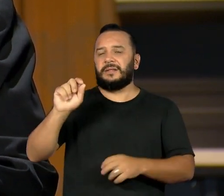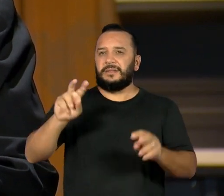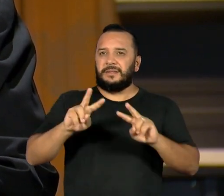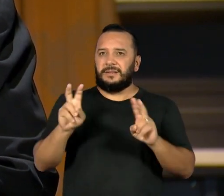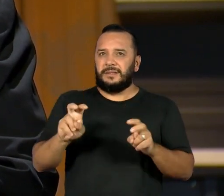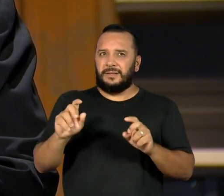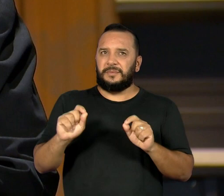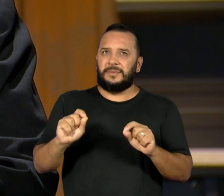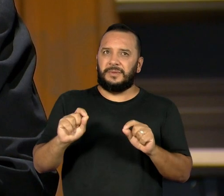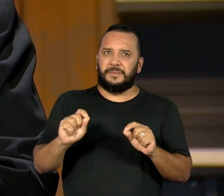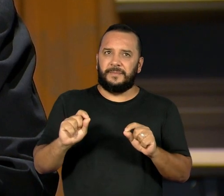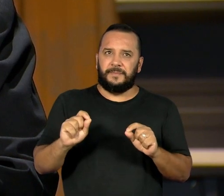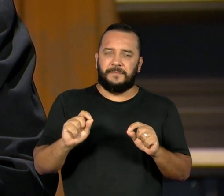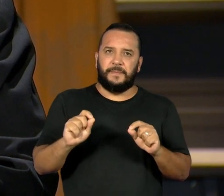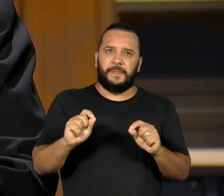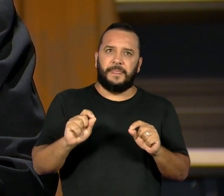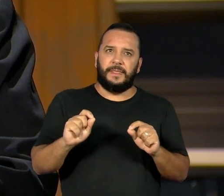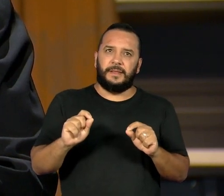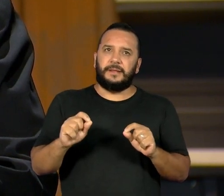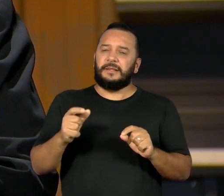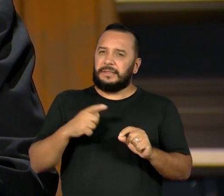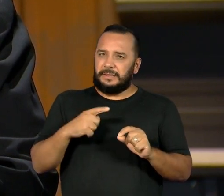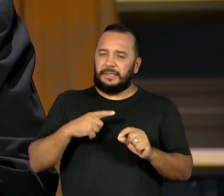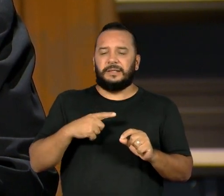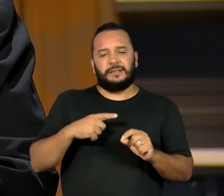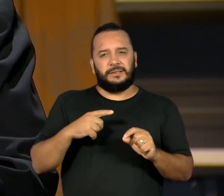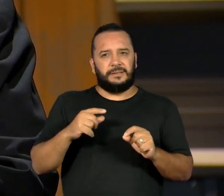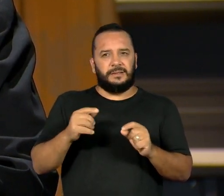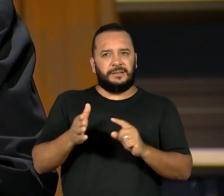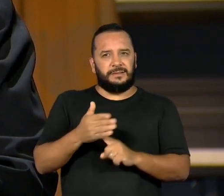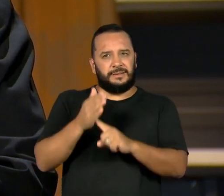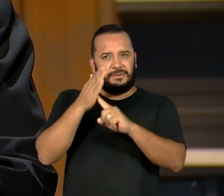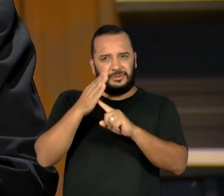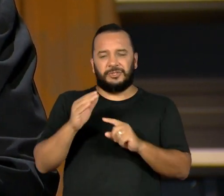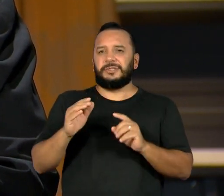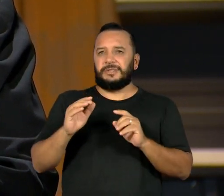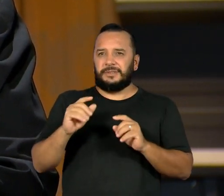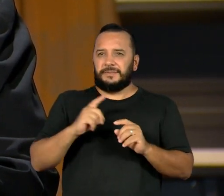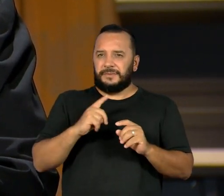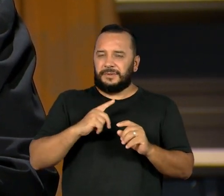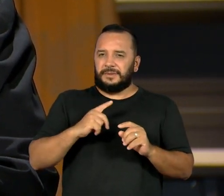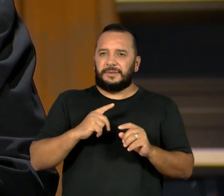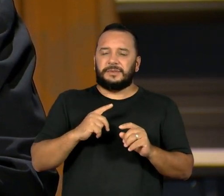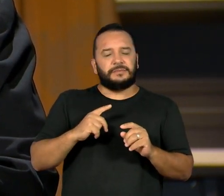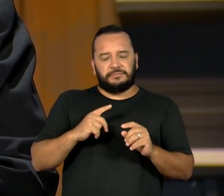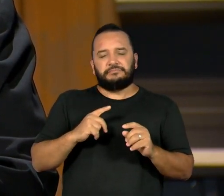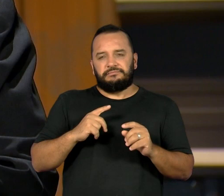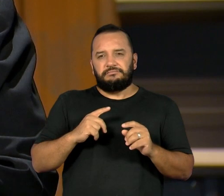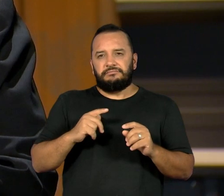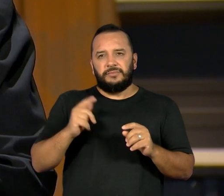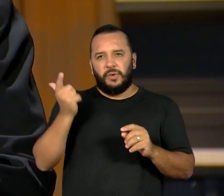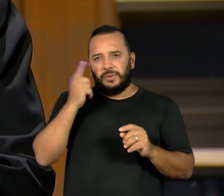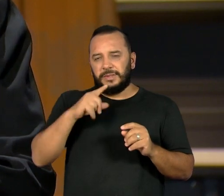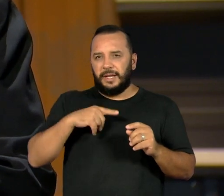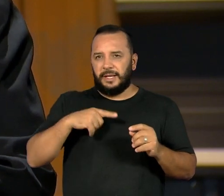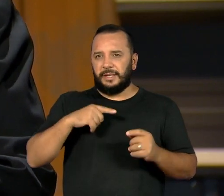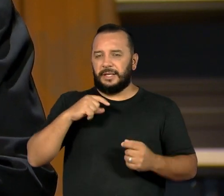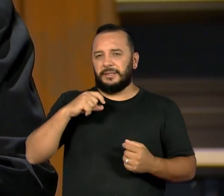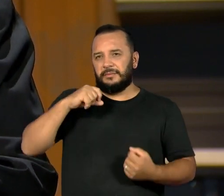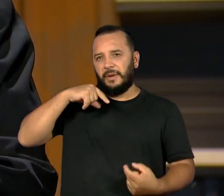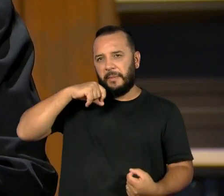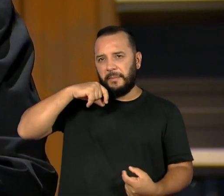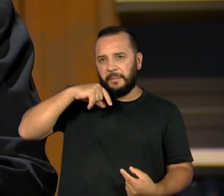dos dispositivos eletrônicos digitais. Sim. Que transmitiriam sinais ou para